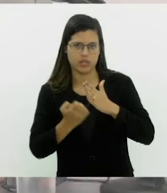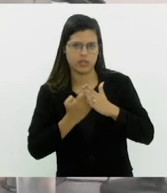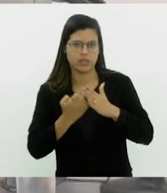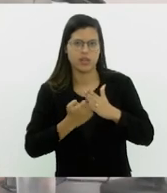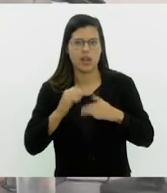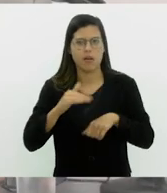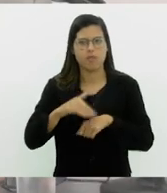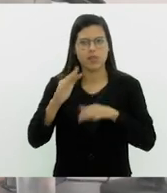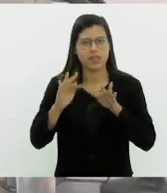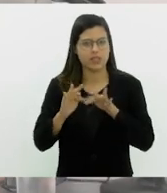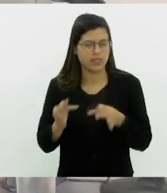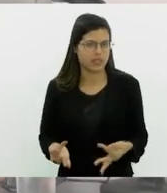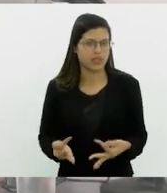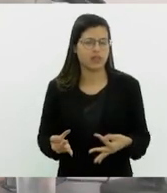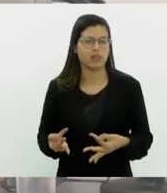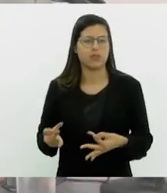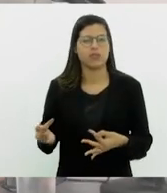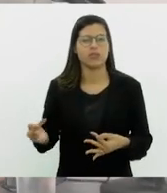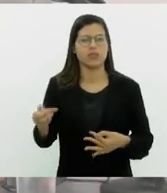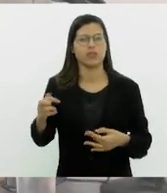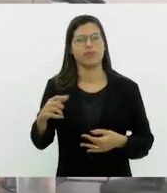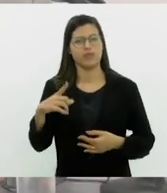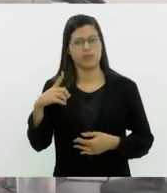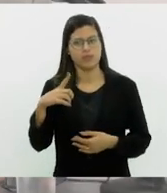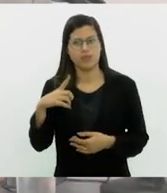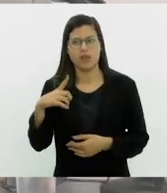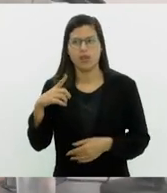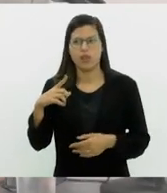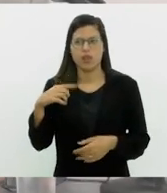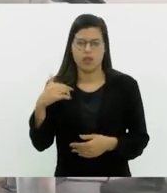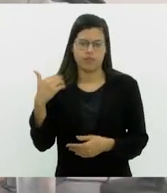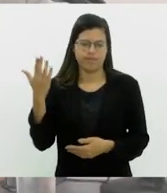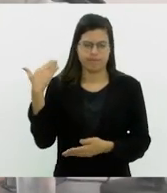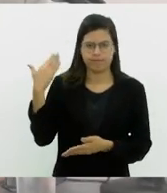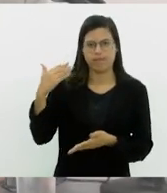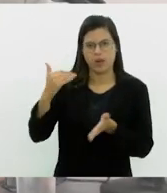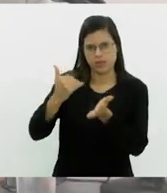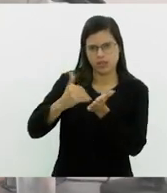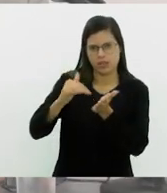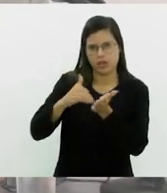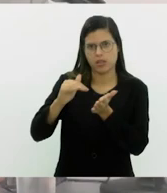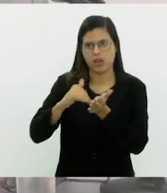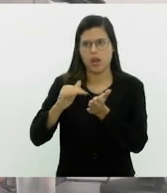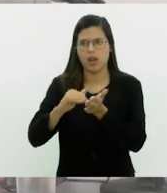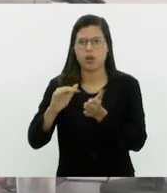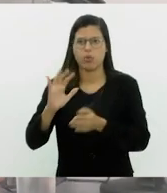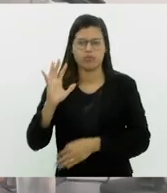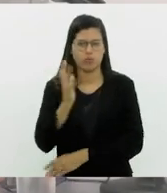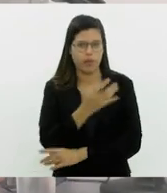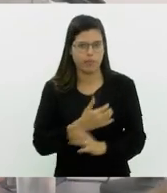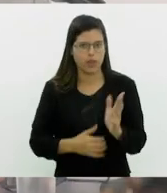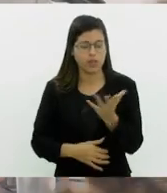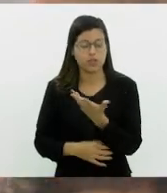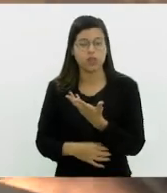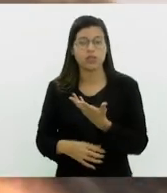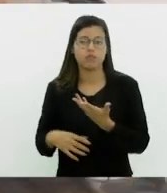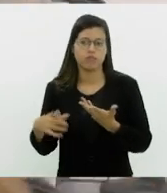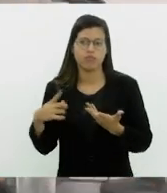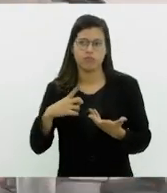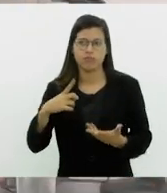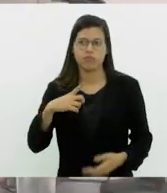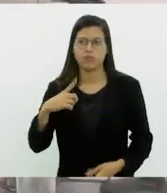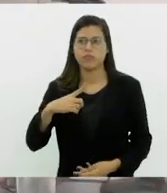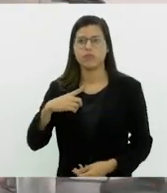não houve muita demanda. Na época, eu era secretário estadual do Ambiente, houve muita demanda,